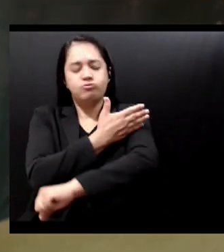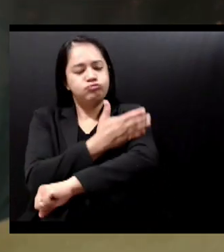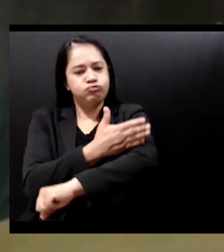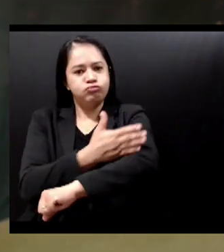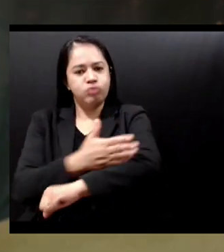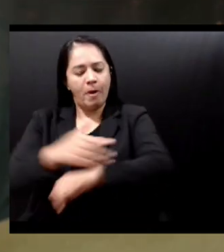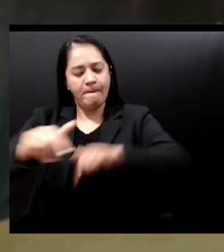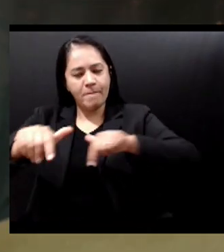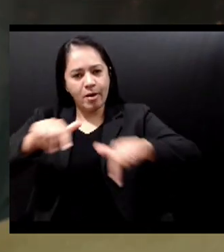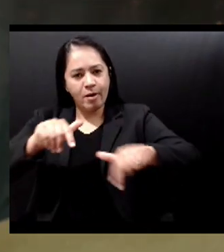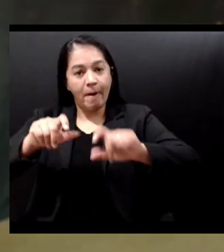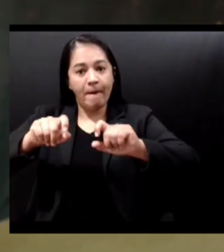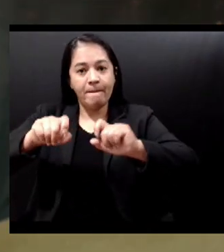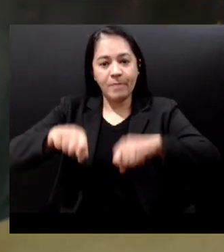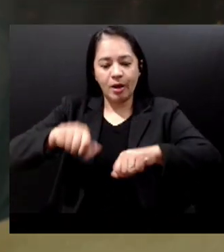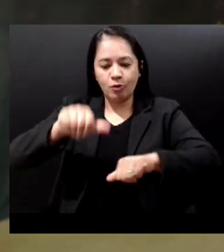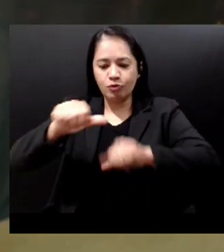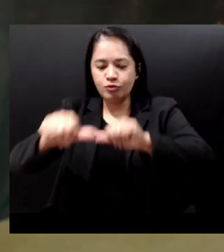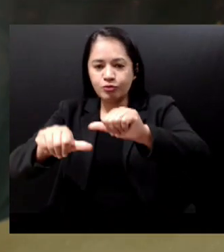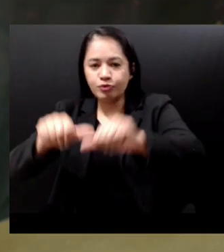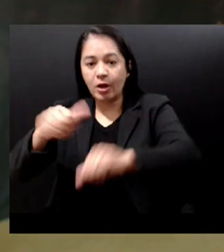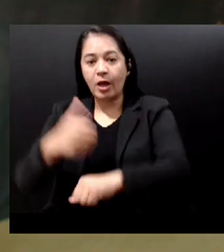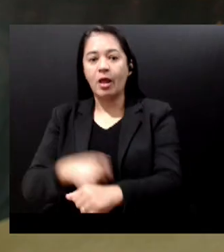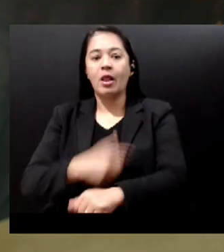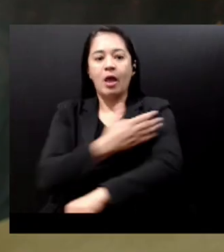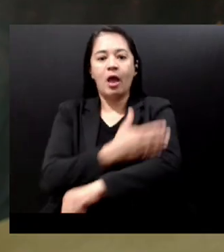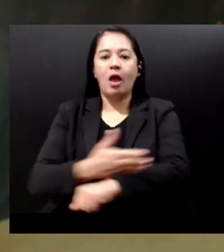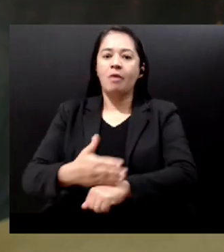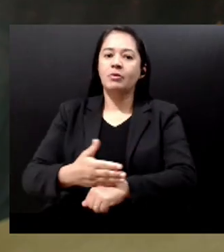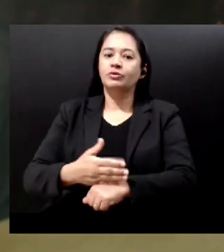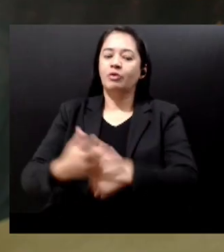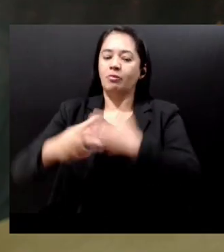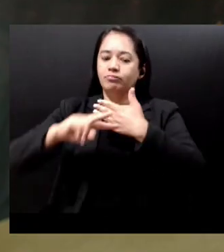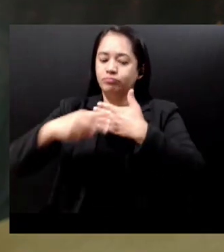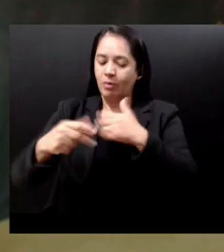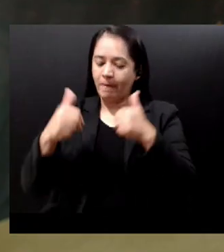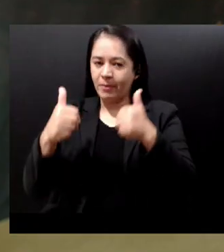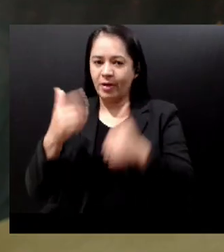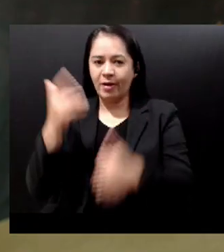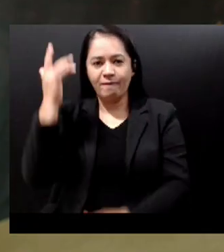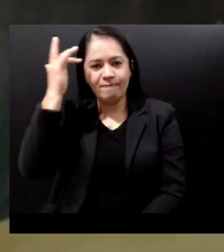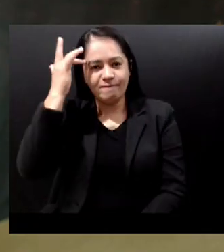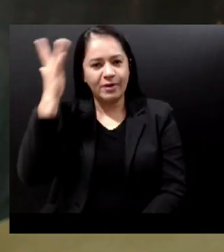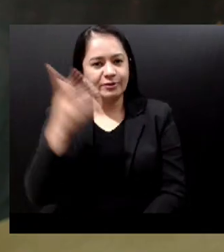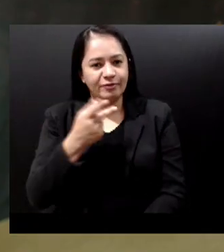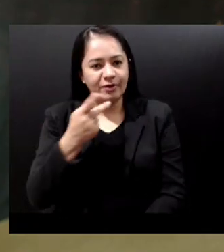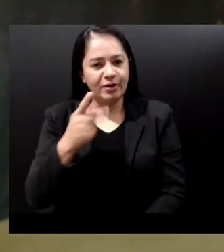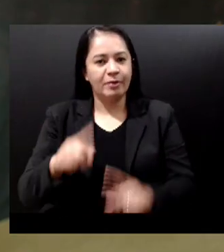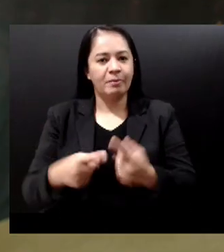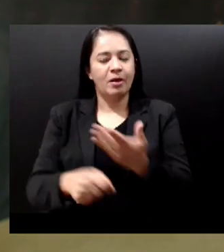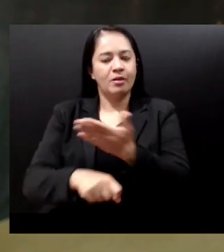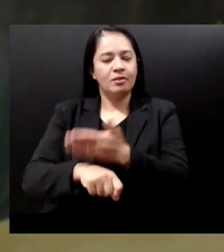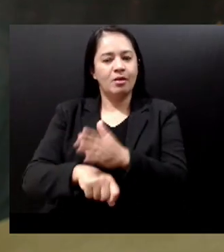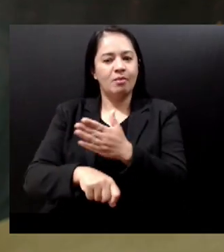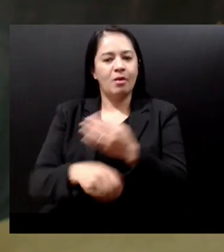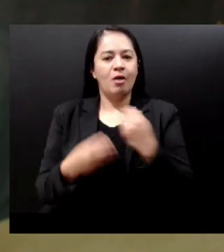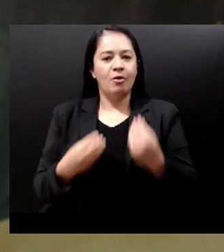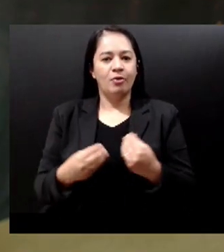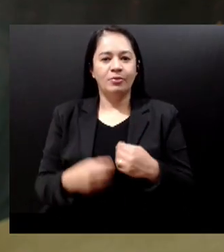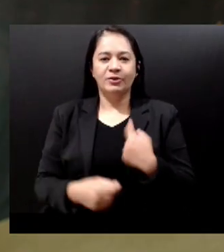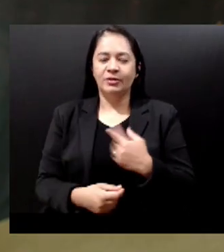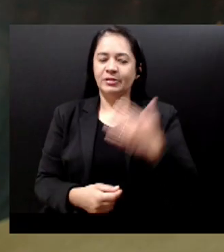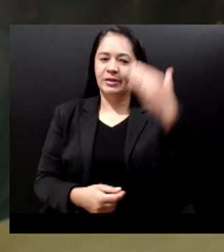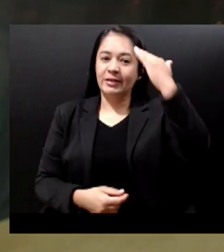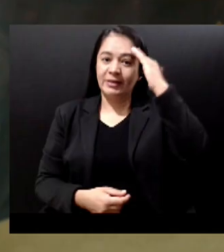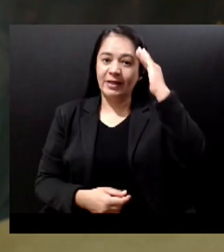de transformar hábitos e resultados. É muito fácil falar, mas na prática como funciona? A gente vai entender porque nós já